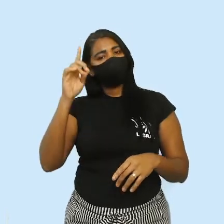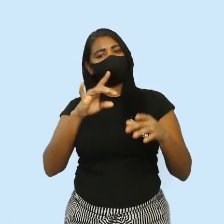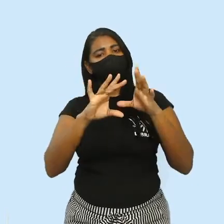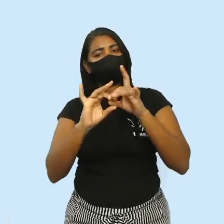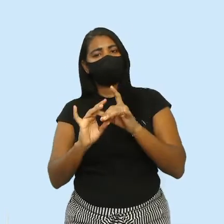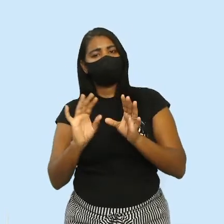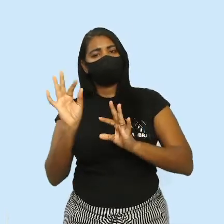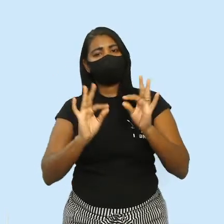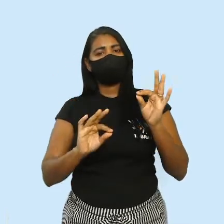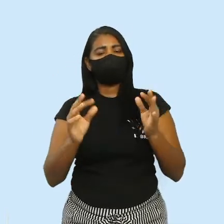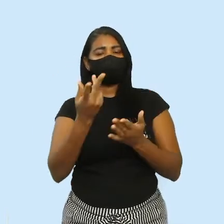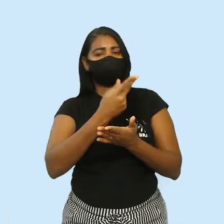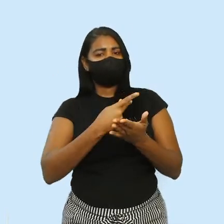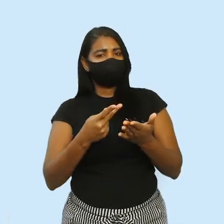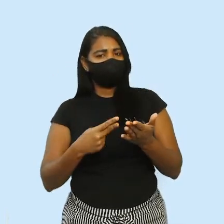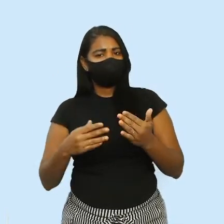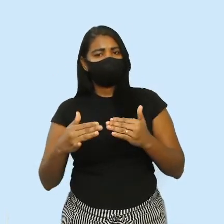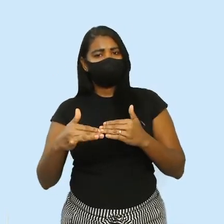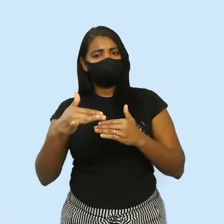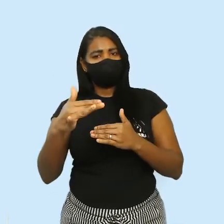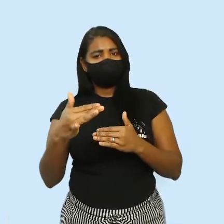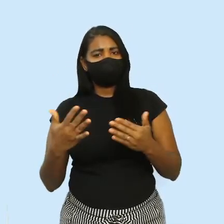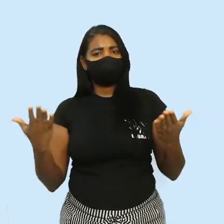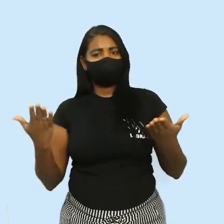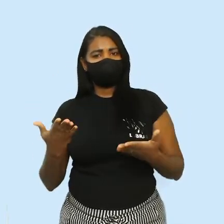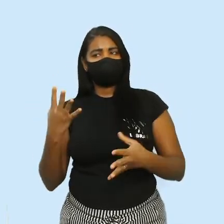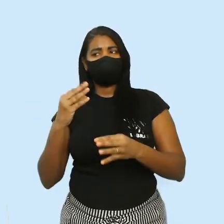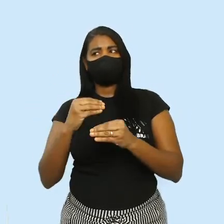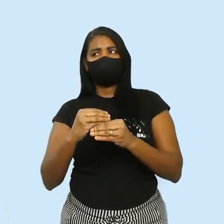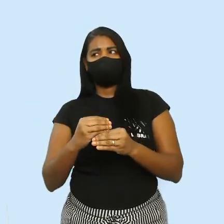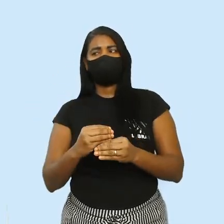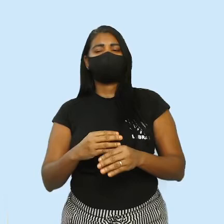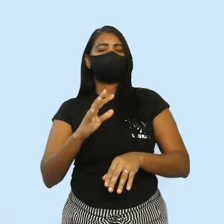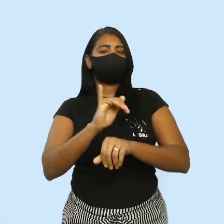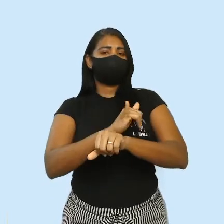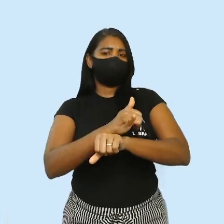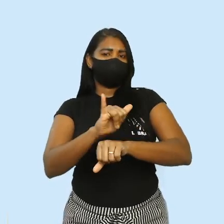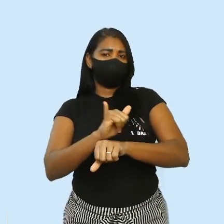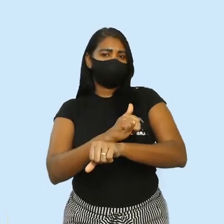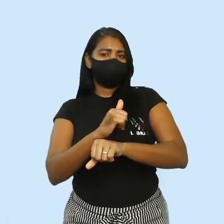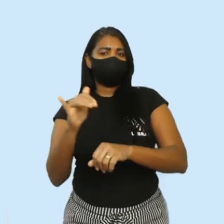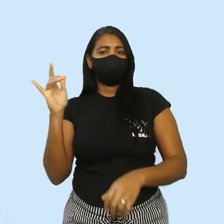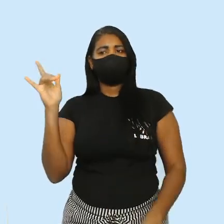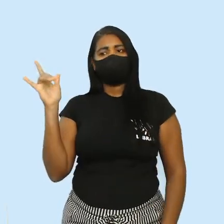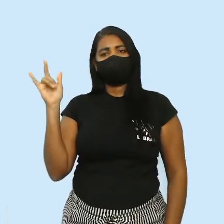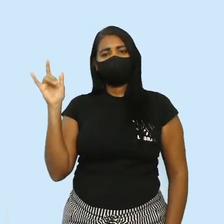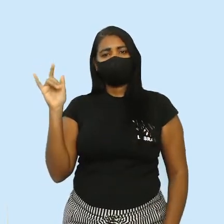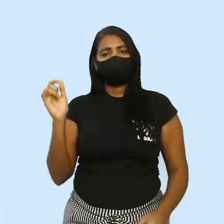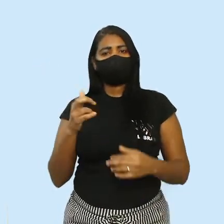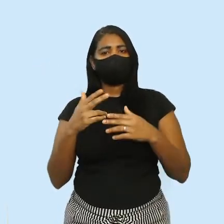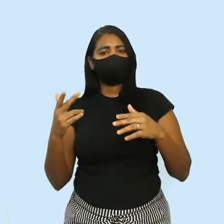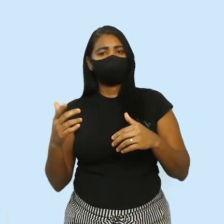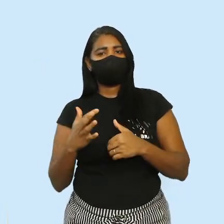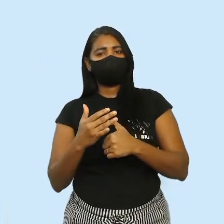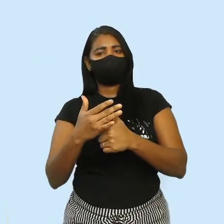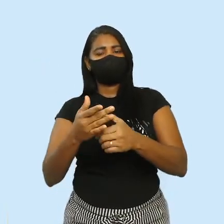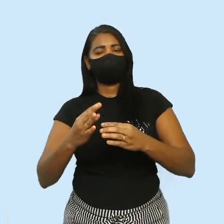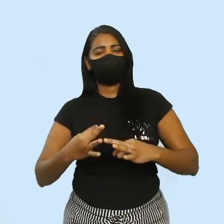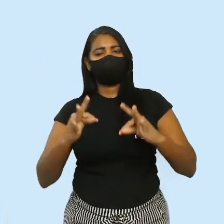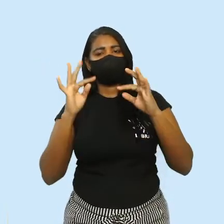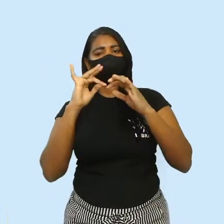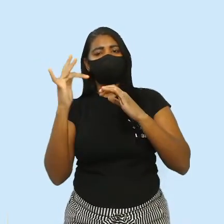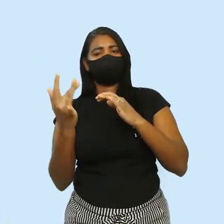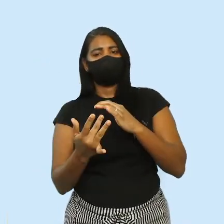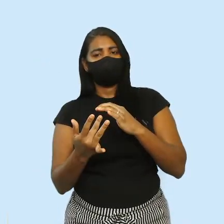criou arte a partir daí. E essa vertente, YouTube, Instagram, foram pontos de acesso entre o público